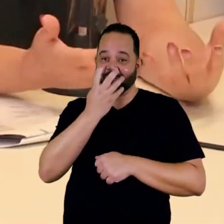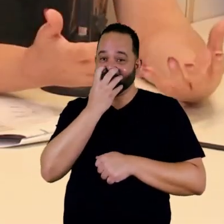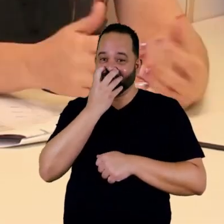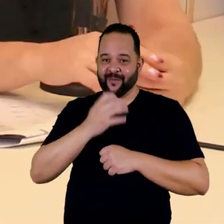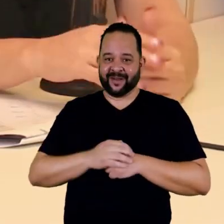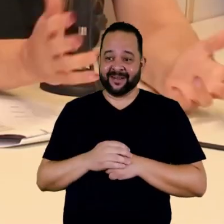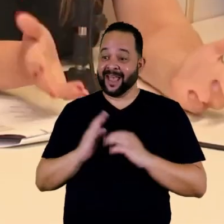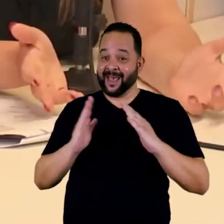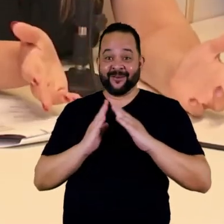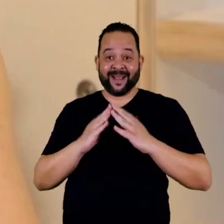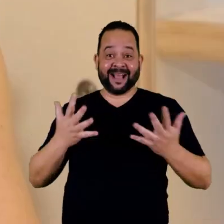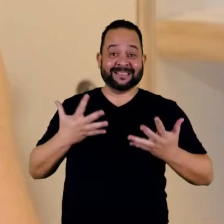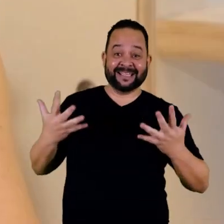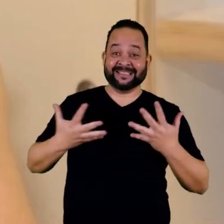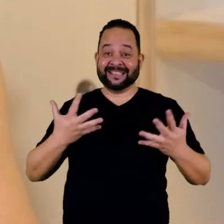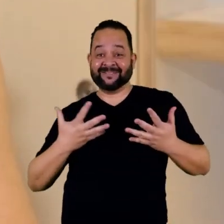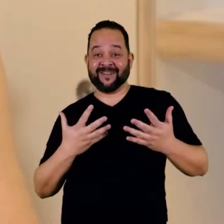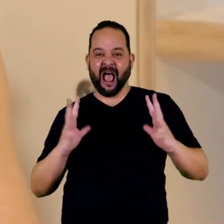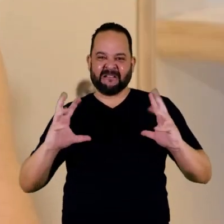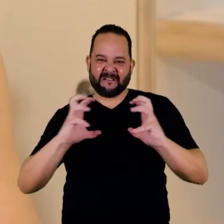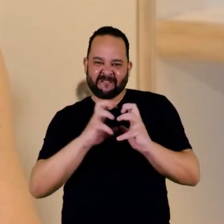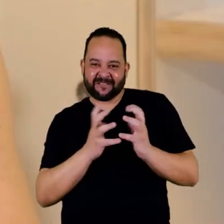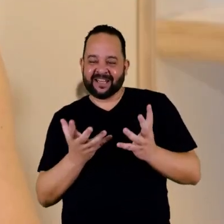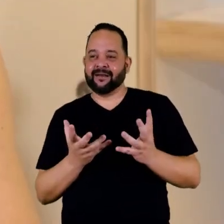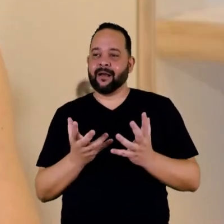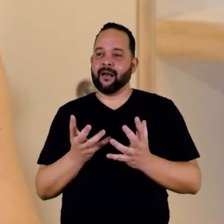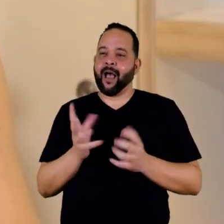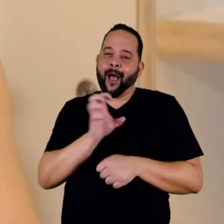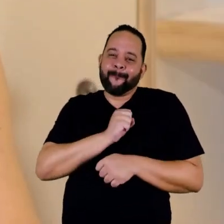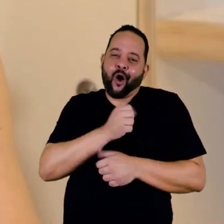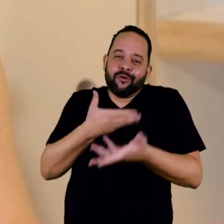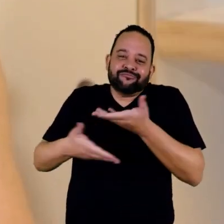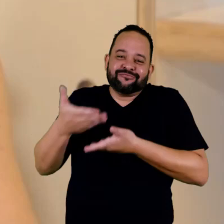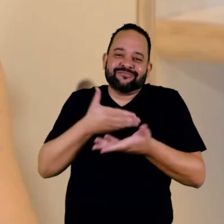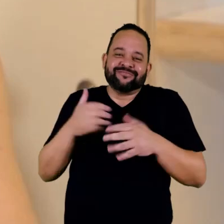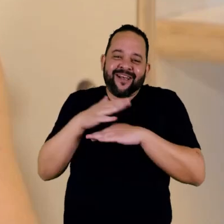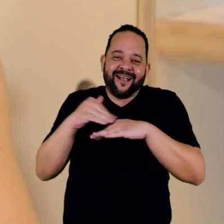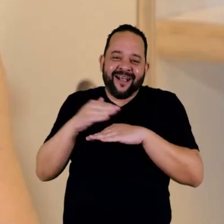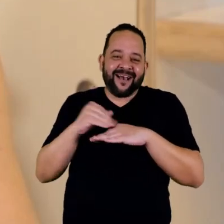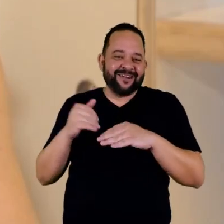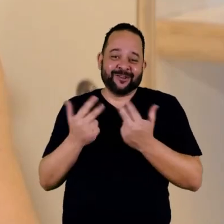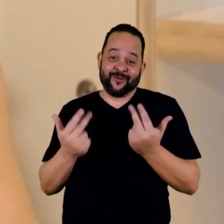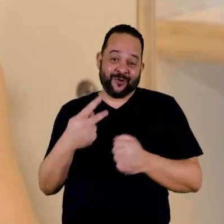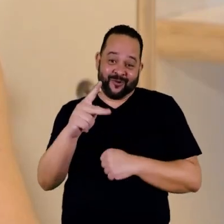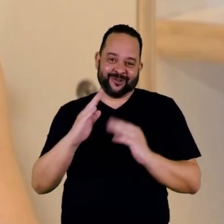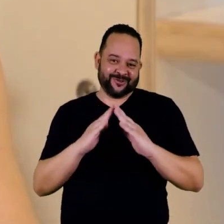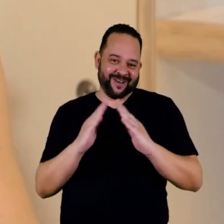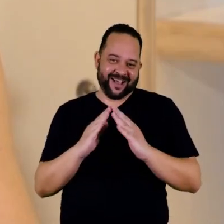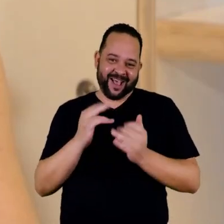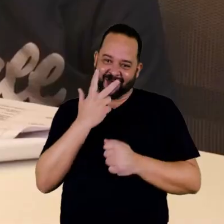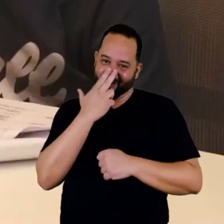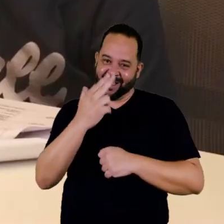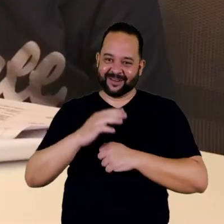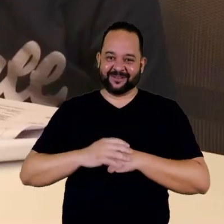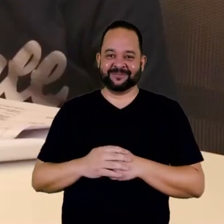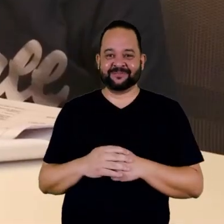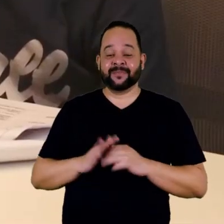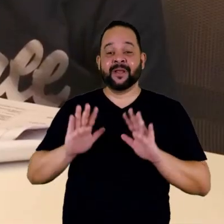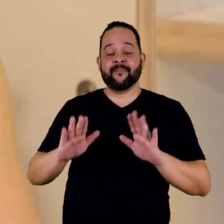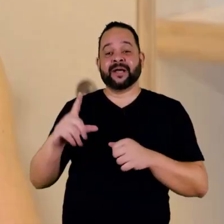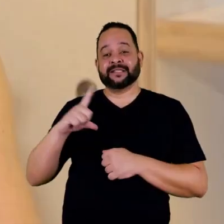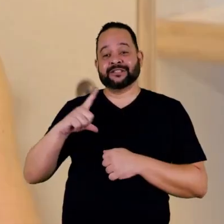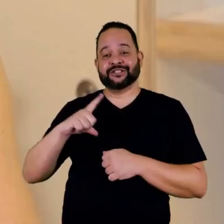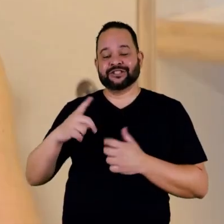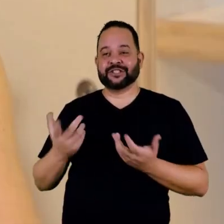assim era uma casa animada né brigas amores é assim como é a sua provavelmente mas a